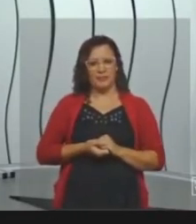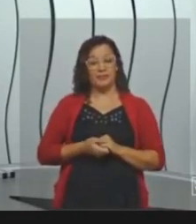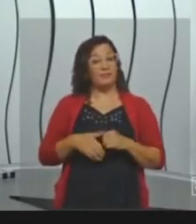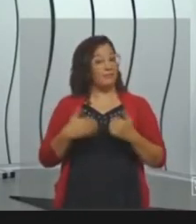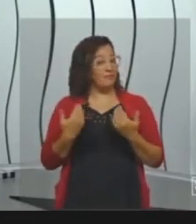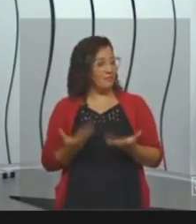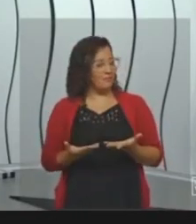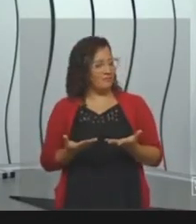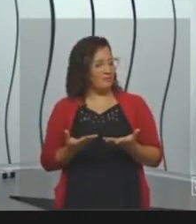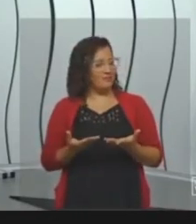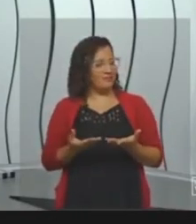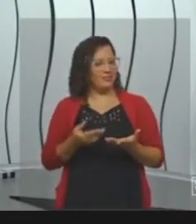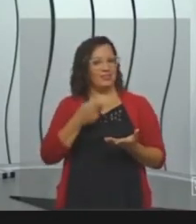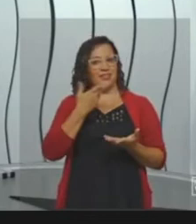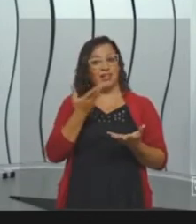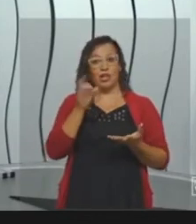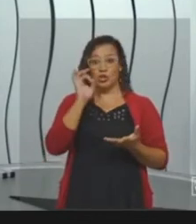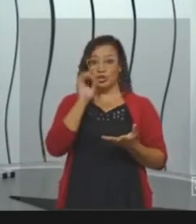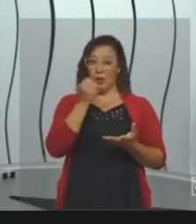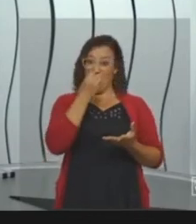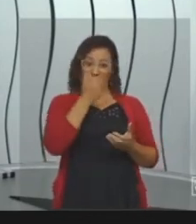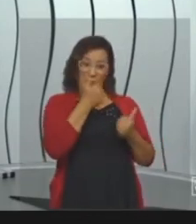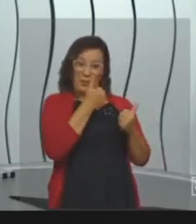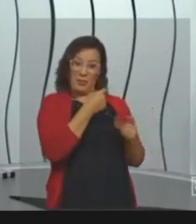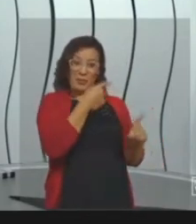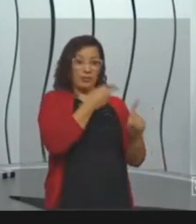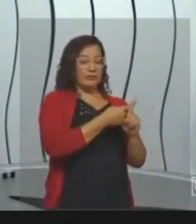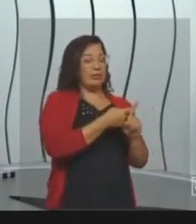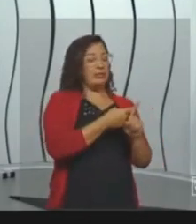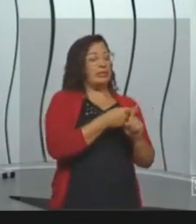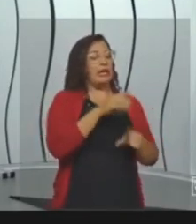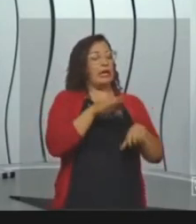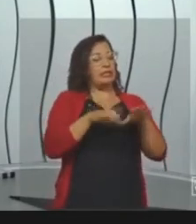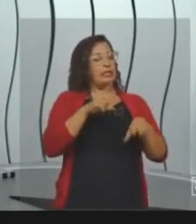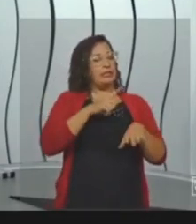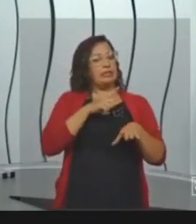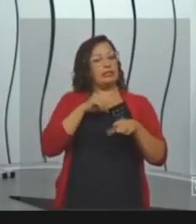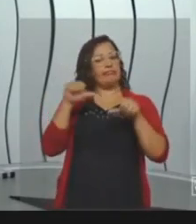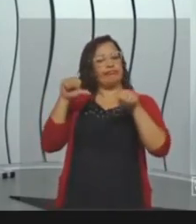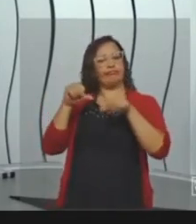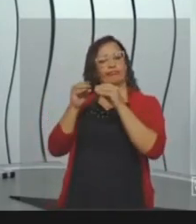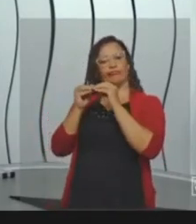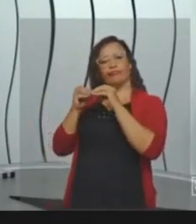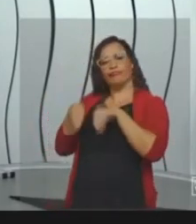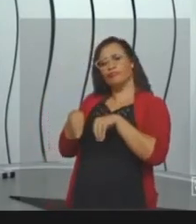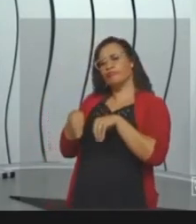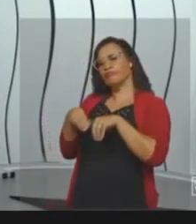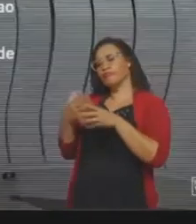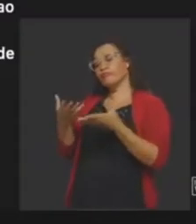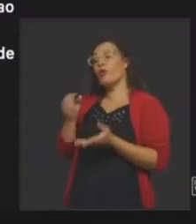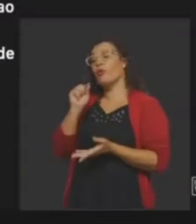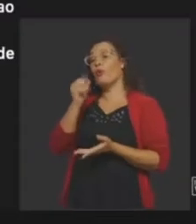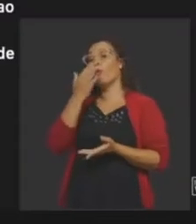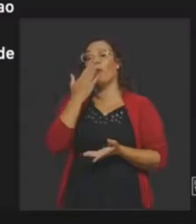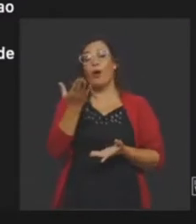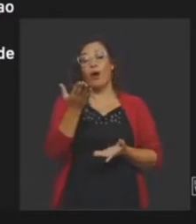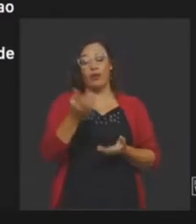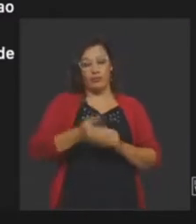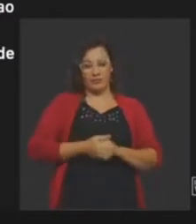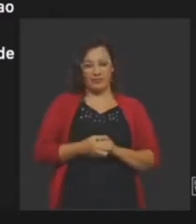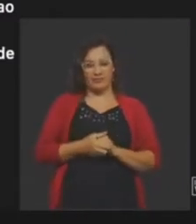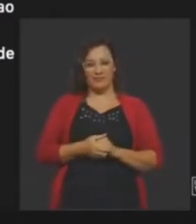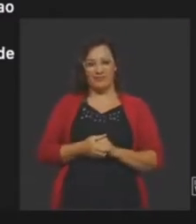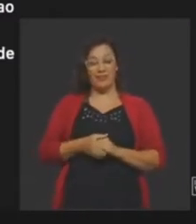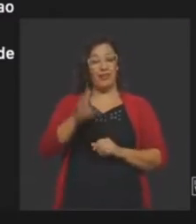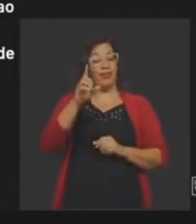Obviamente, mais uma vez, não temos só pontos positivos. Que pontos negativos? Quais pontos negativos nós temos aqui?